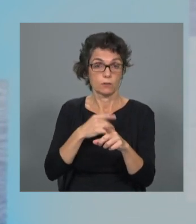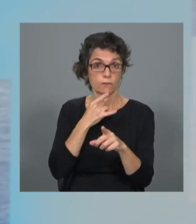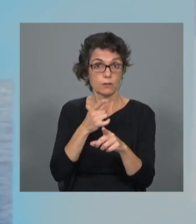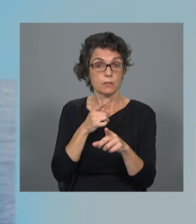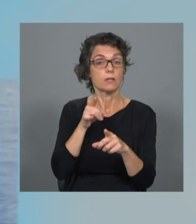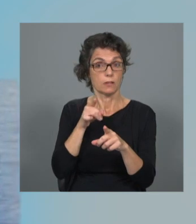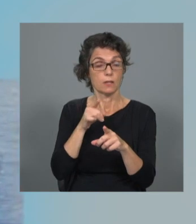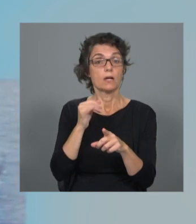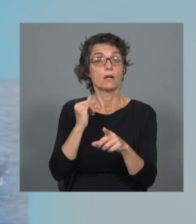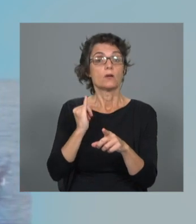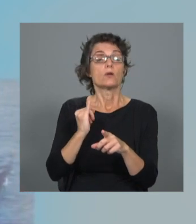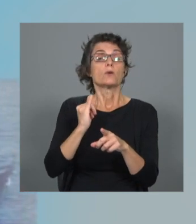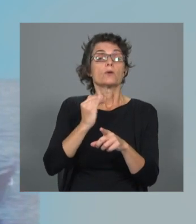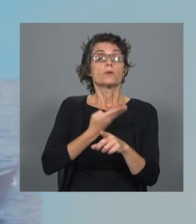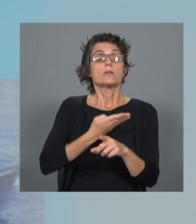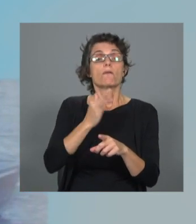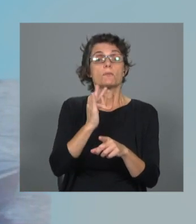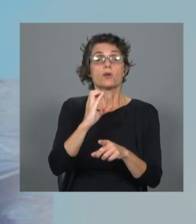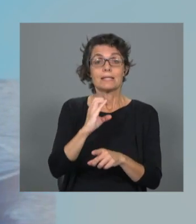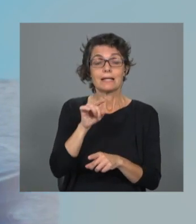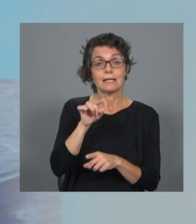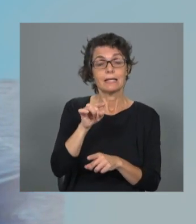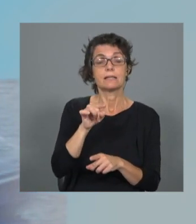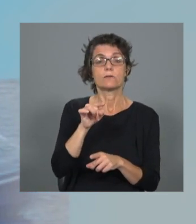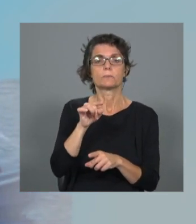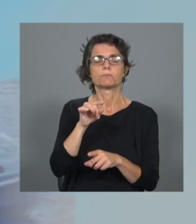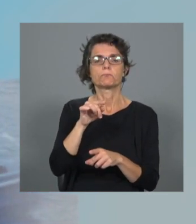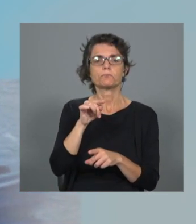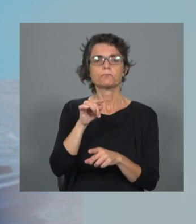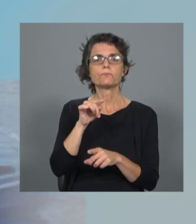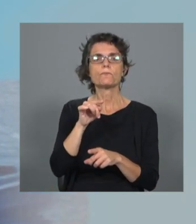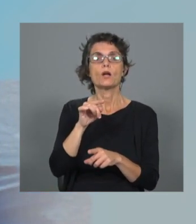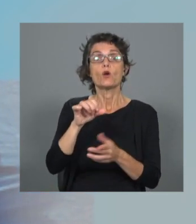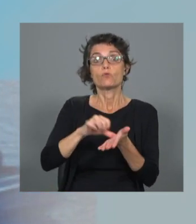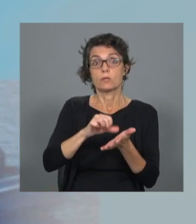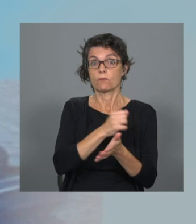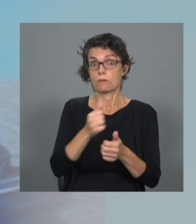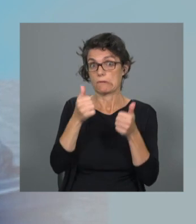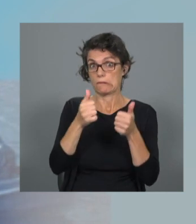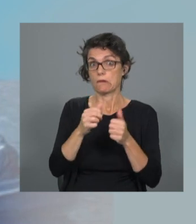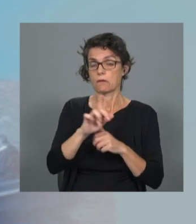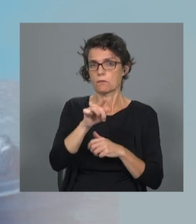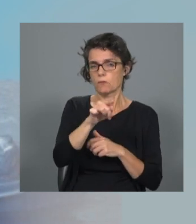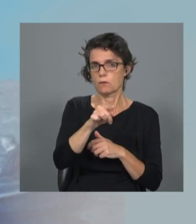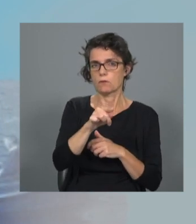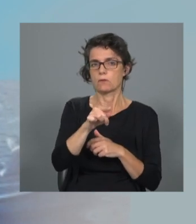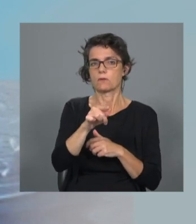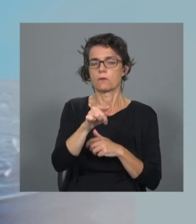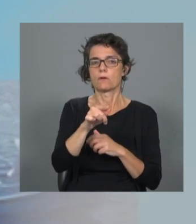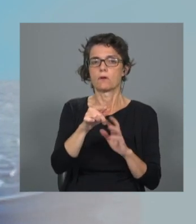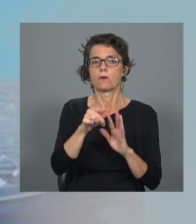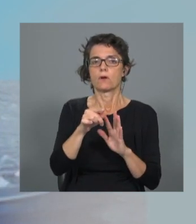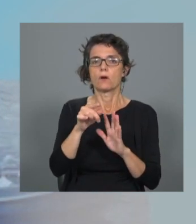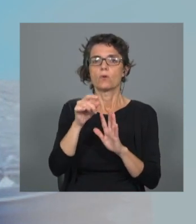de Lisboa, que está sediado ali na Igreja do Sagrado Coração, no centro da cidade, mas estes cursos, para além de